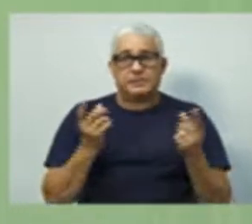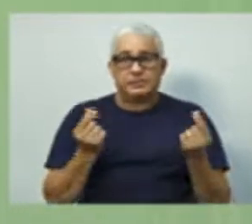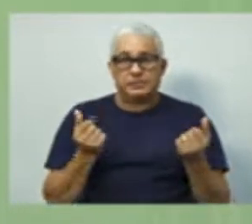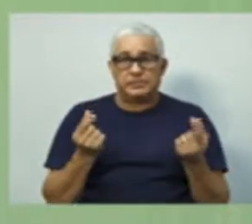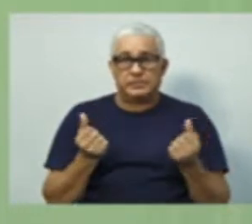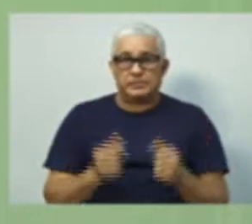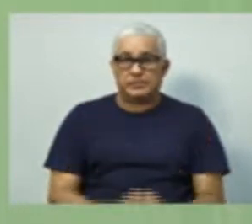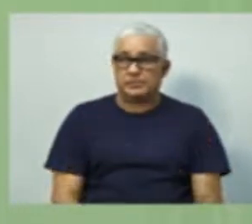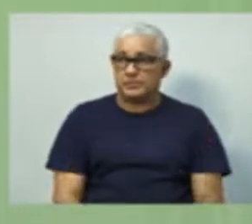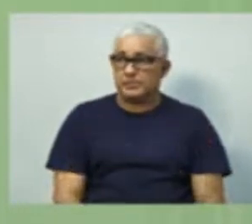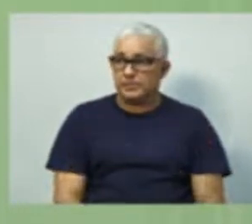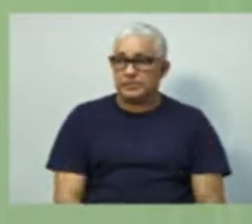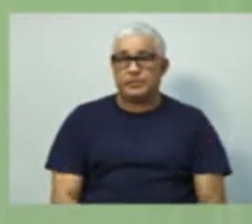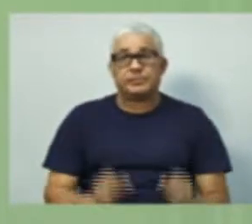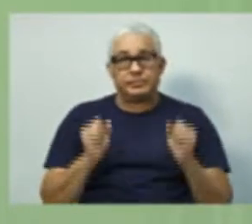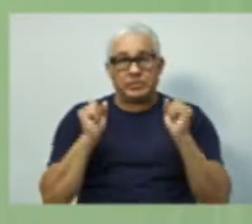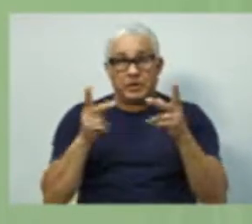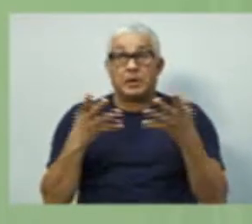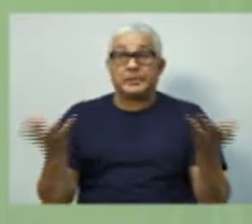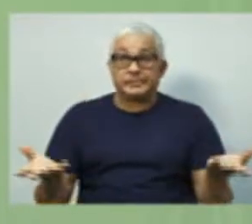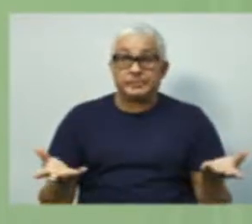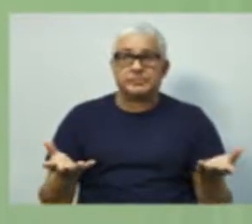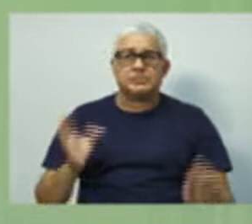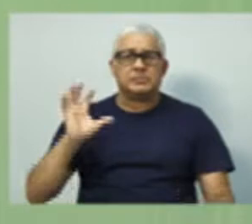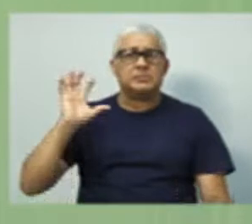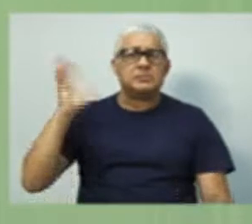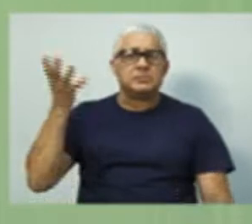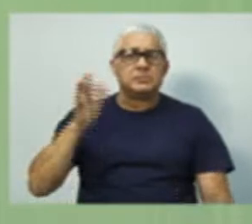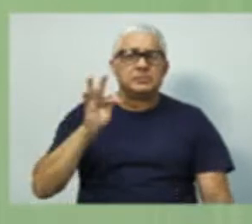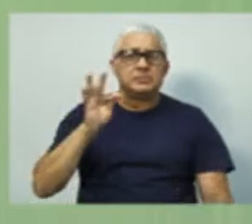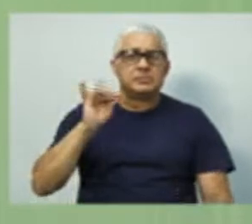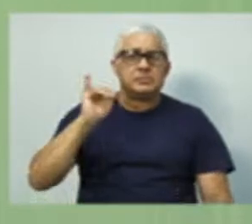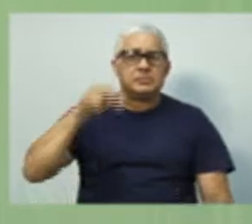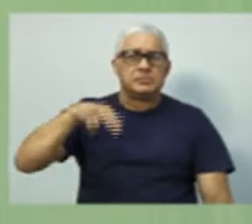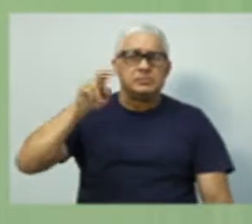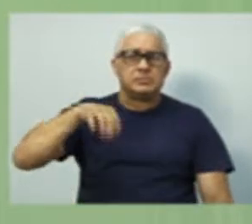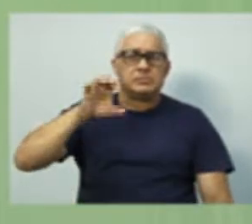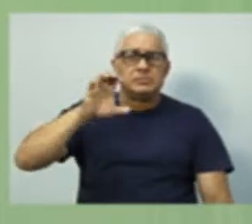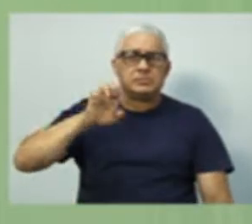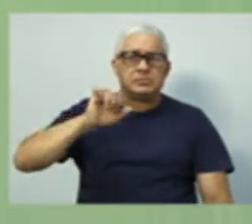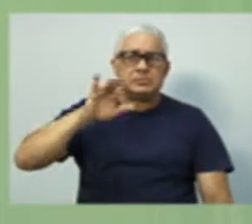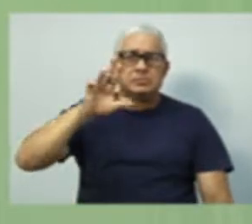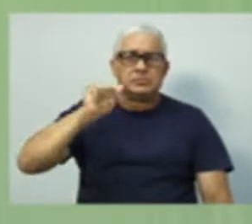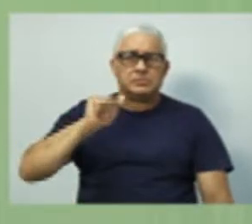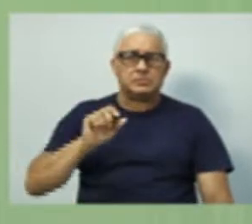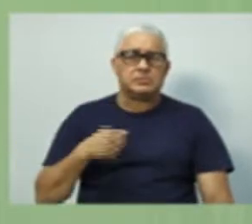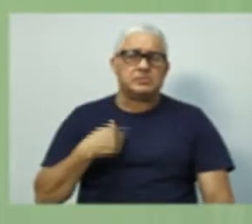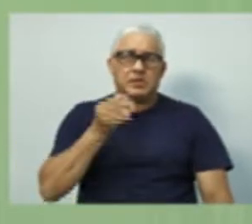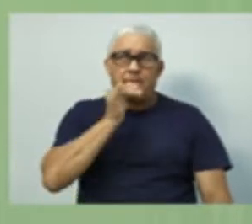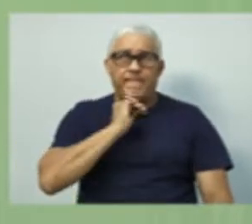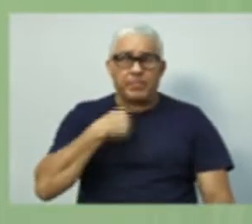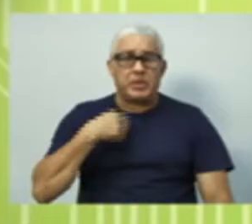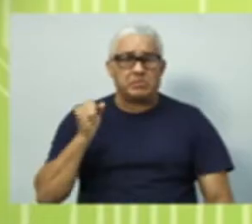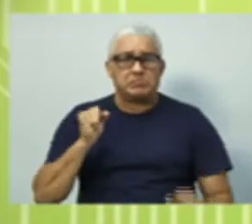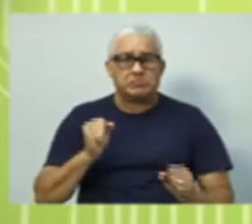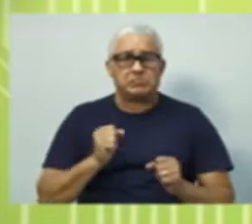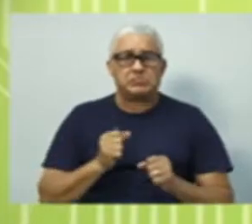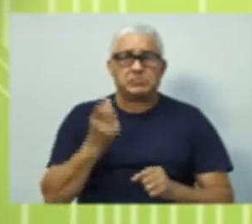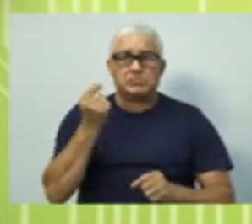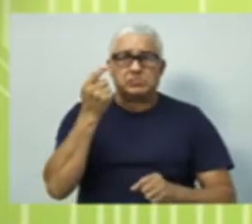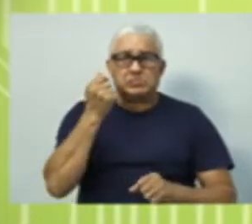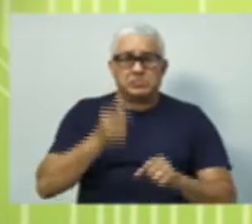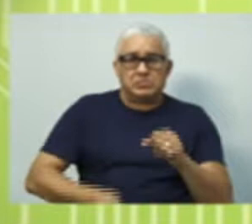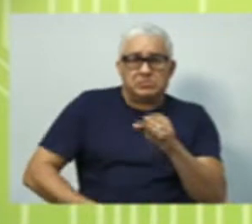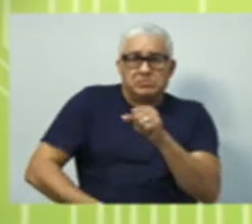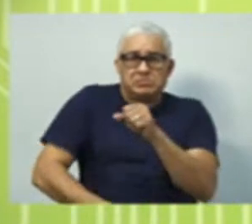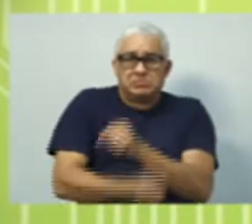financeiras. Muito bem, que decisões financeiras são essas? Eu posso prever, por exemplo, um investimento, né? Vou